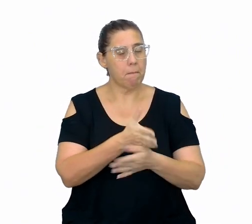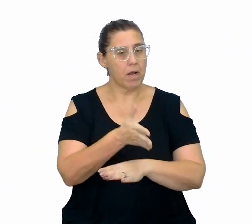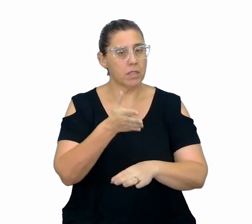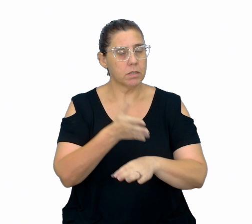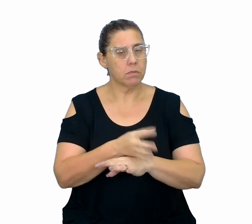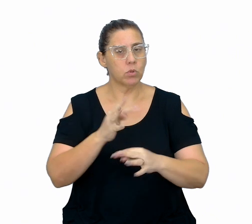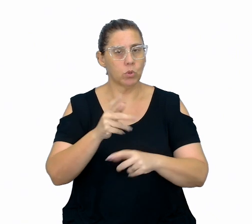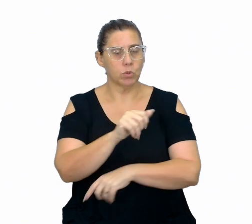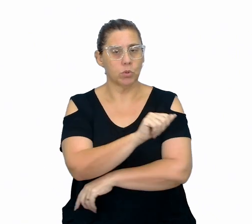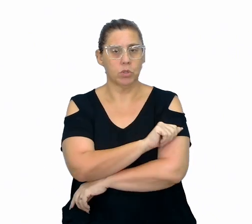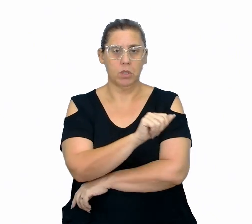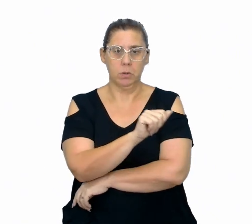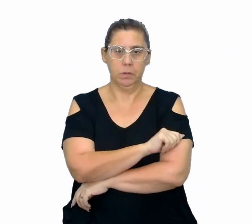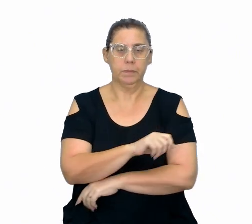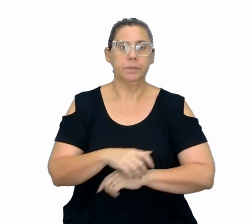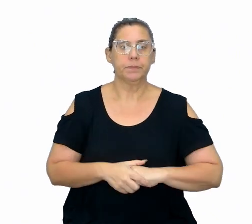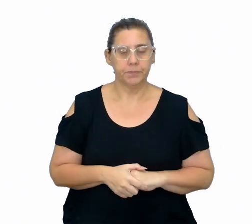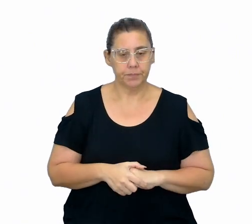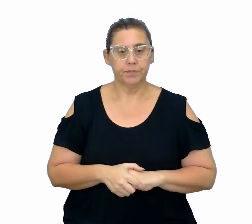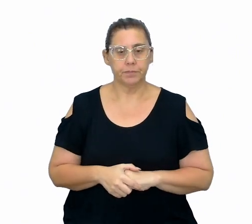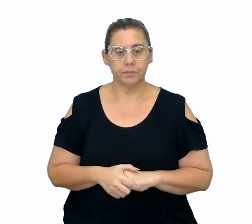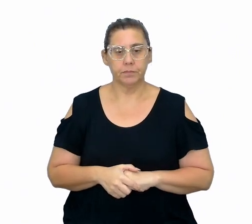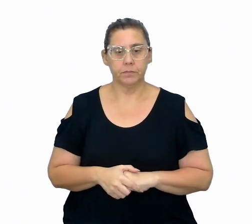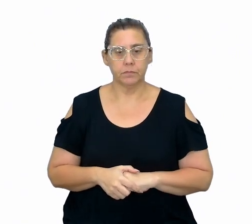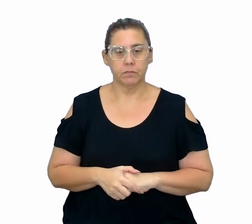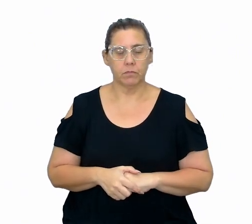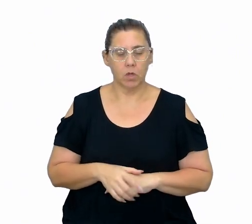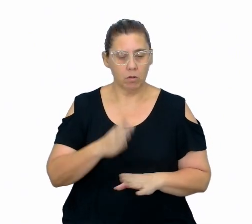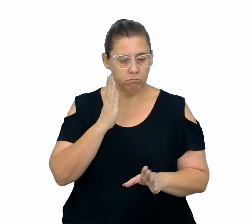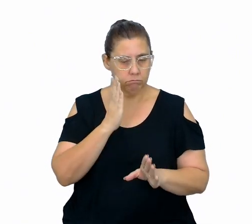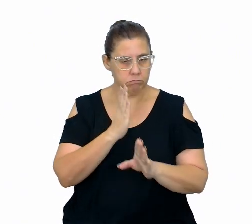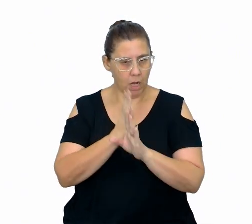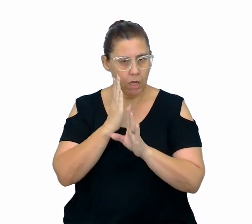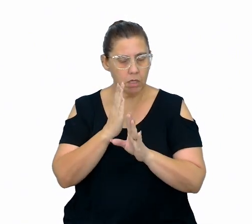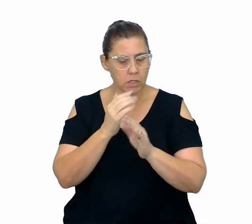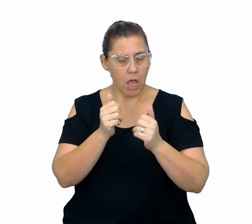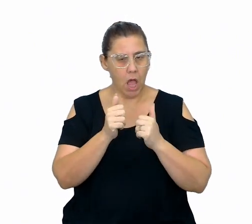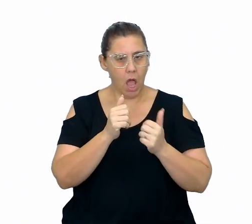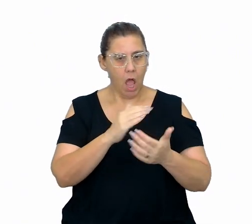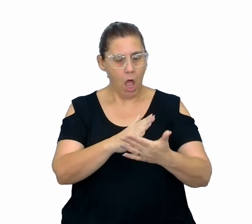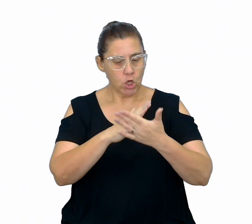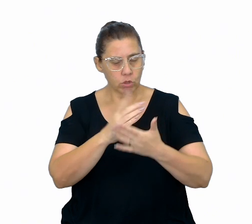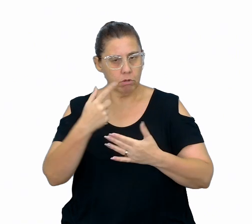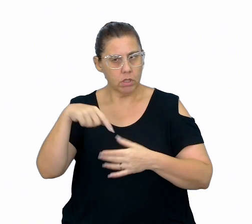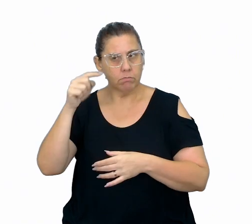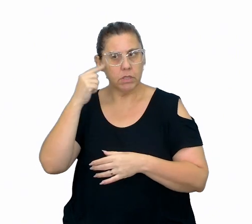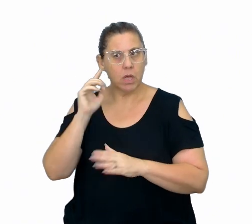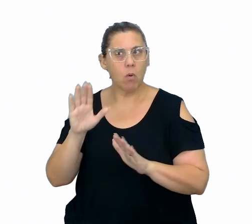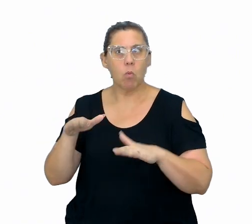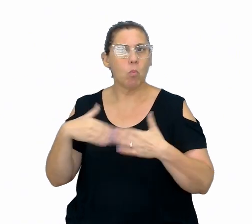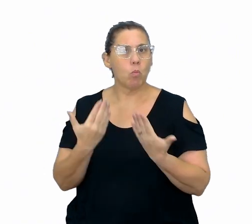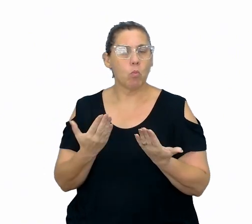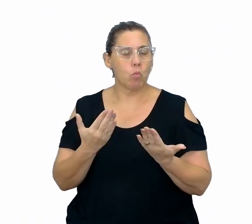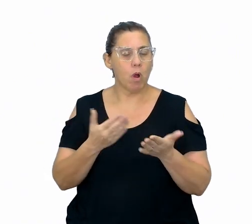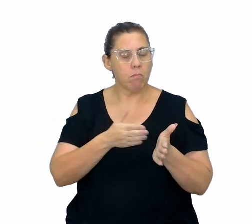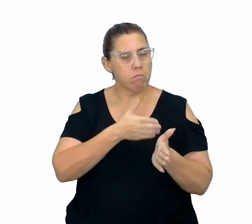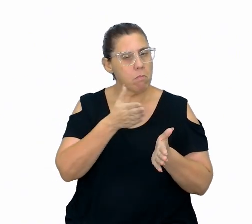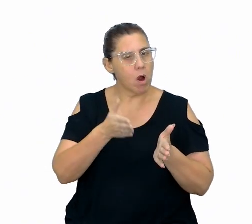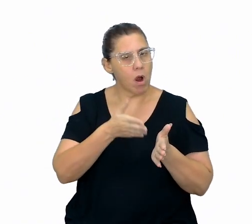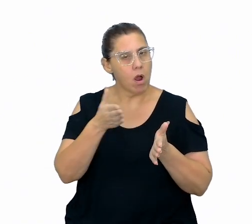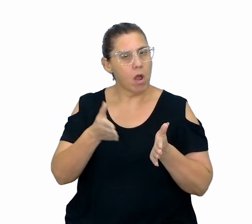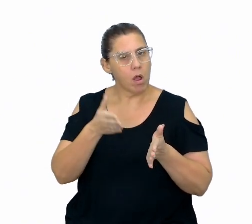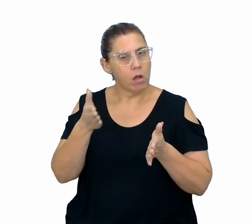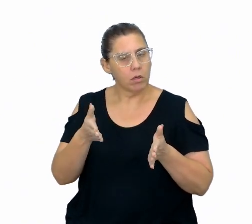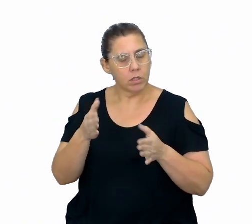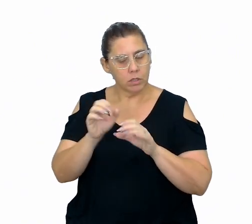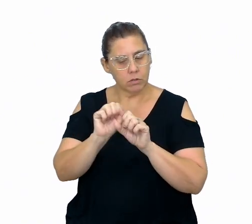estudantes durante a aula. O diagnóstico, ele nos ajuda a pensar qual processo de apropriação do